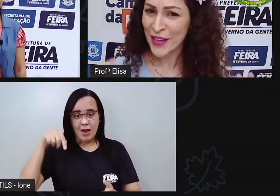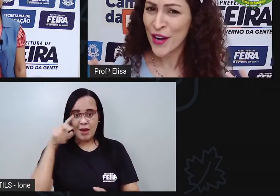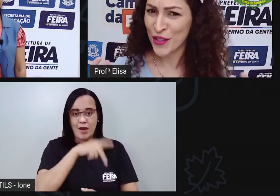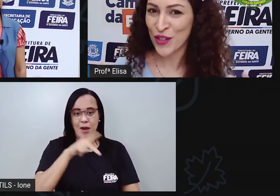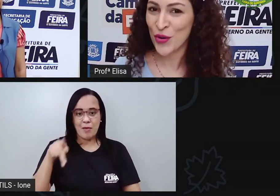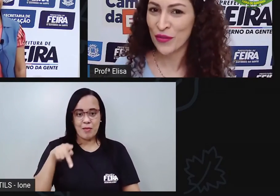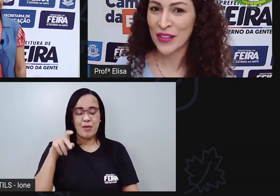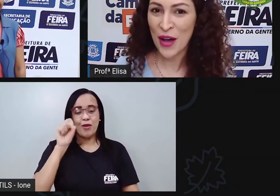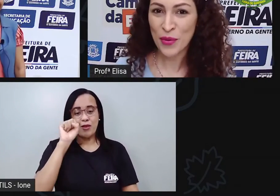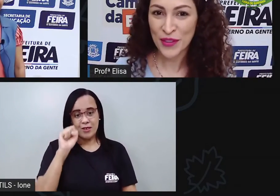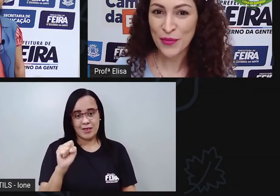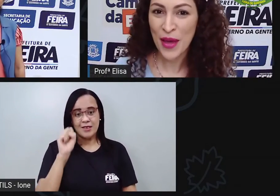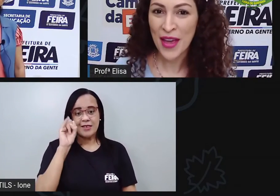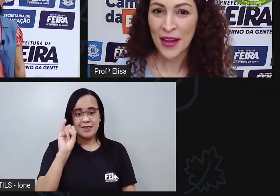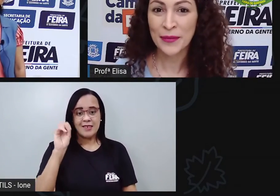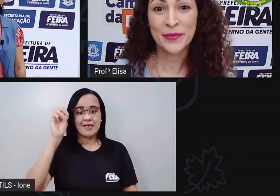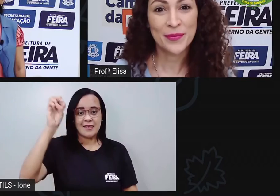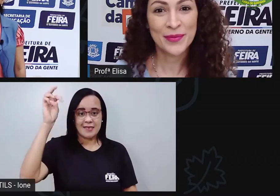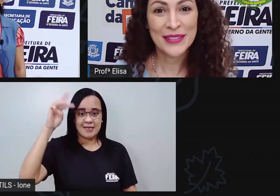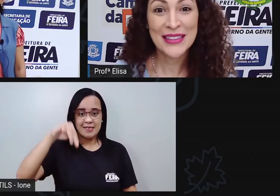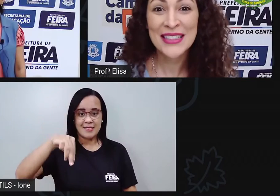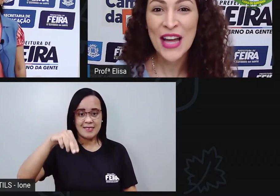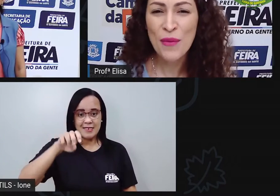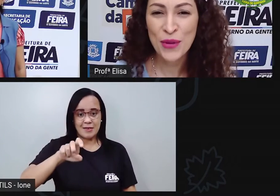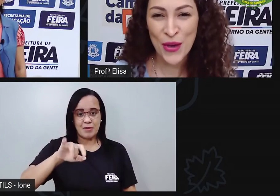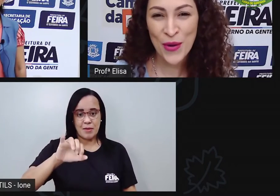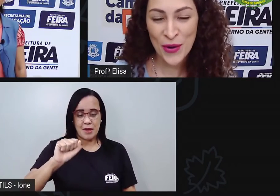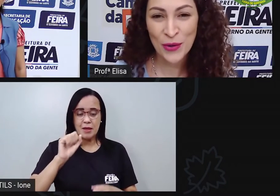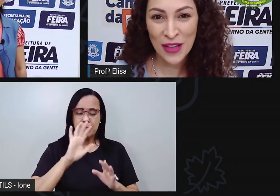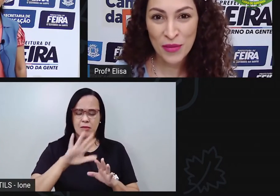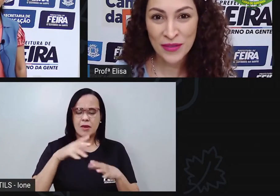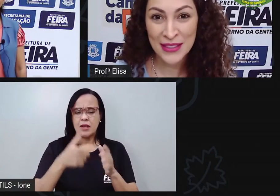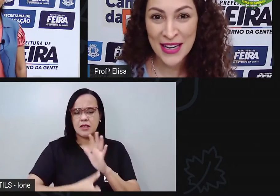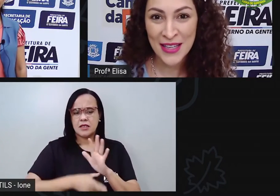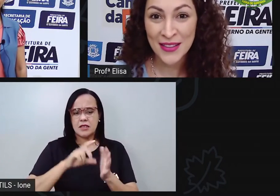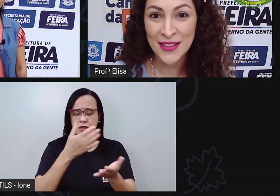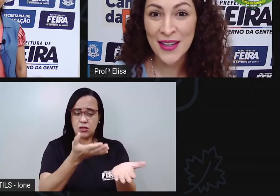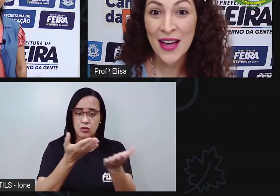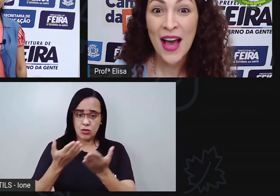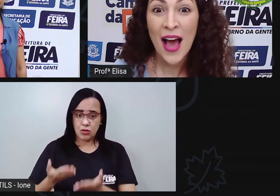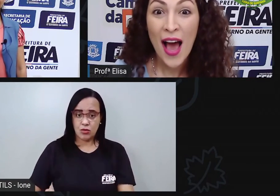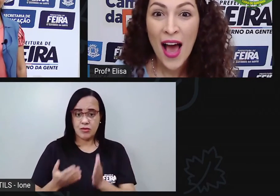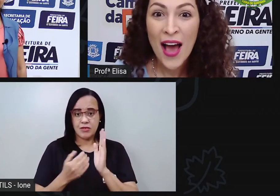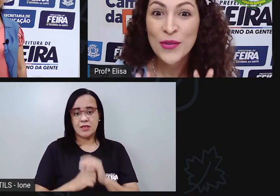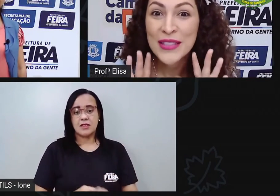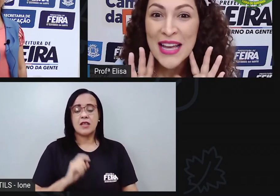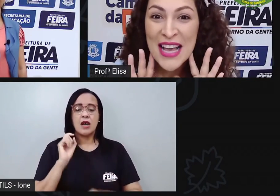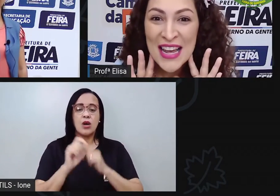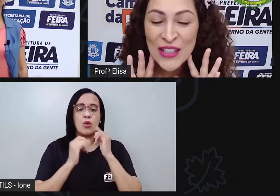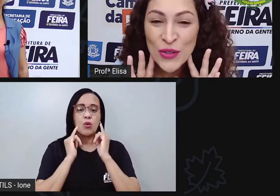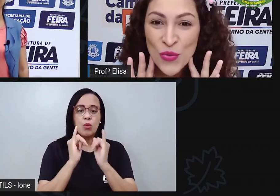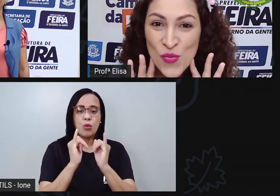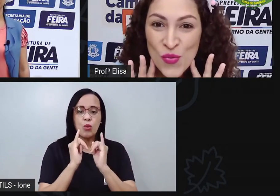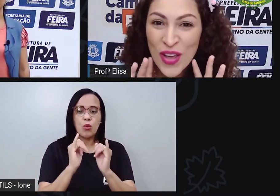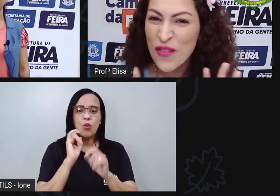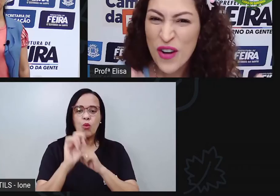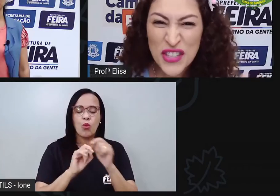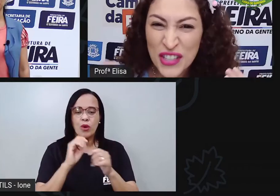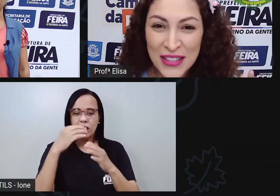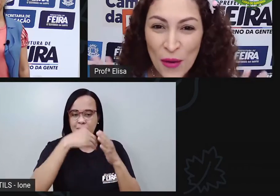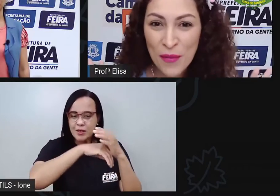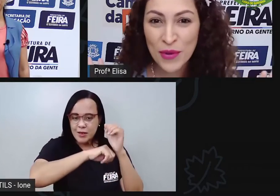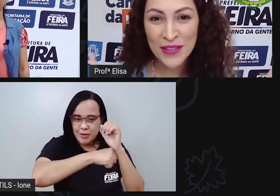a antes de convidar para Siméia sabe o que que eu quero contar para você aí um segredo